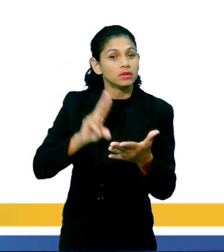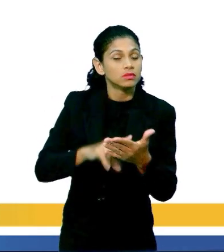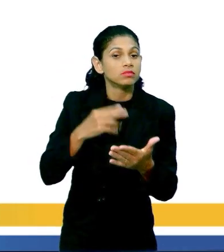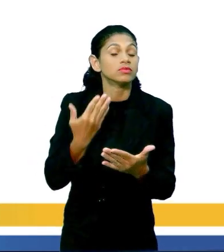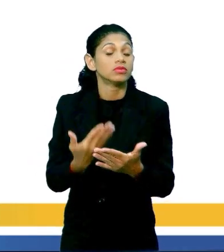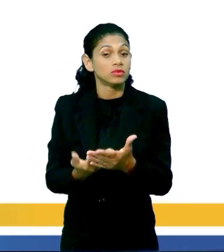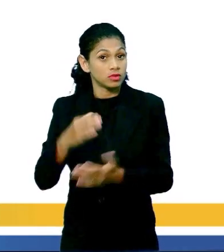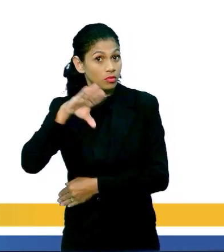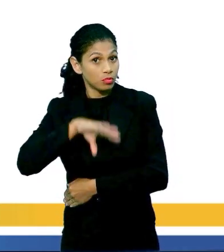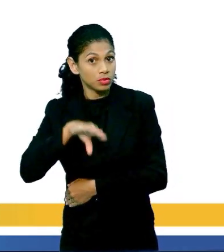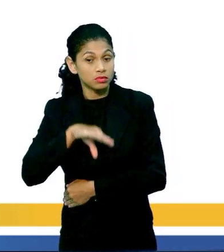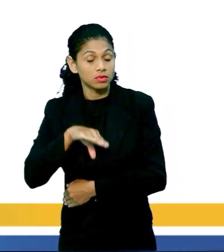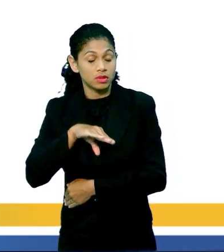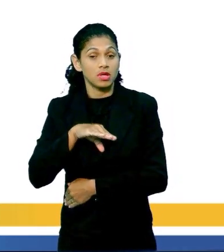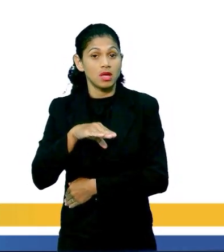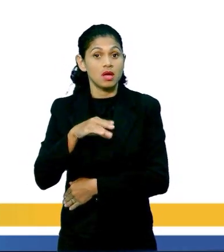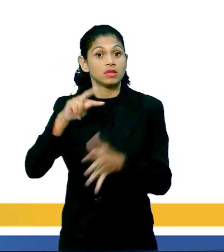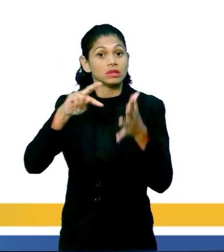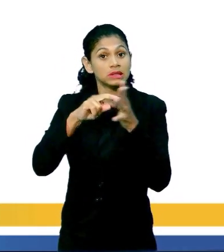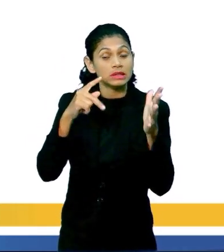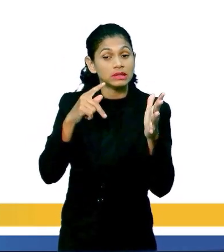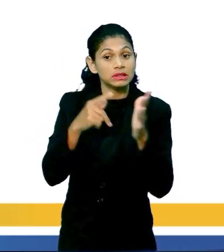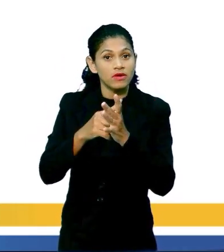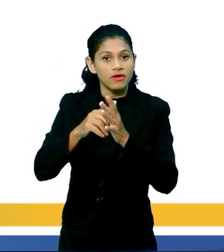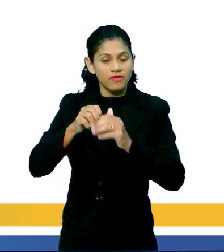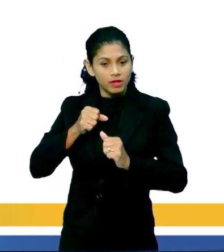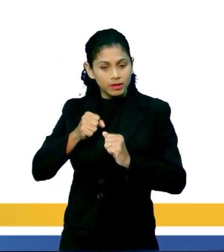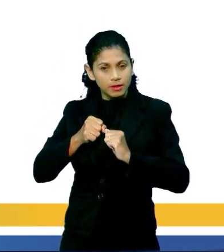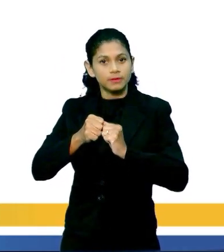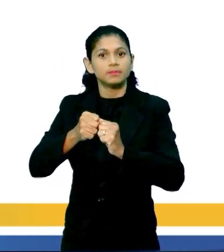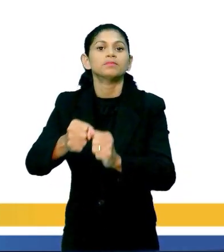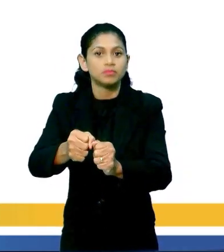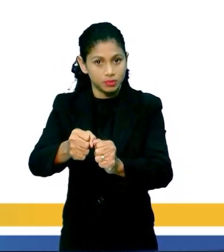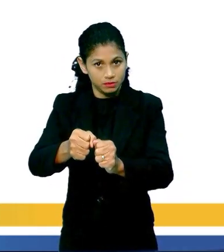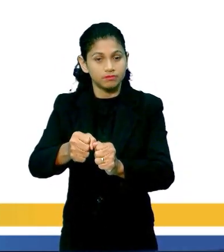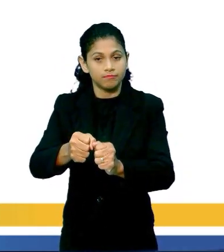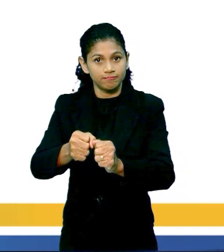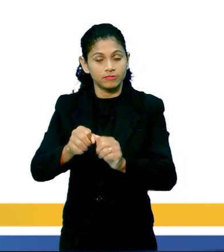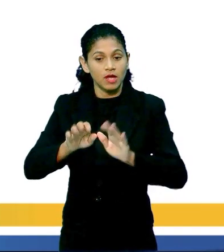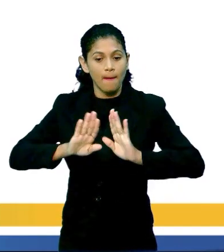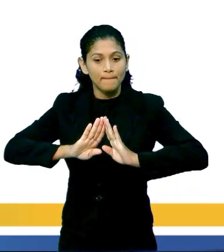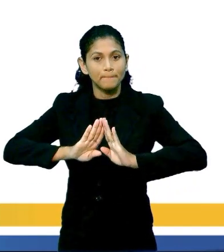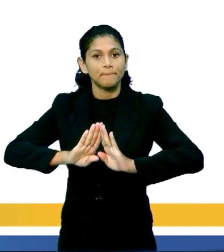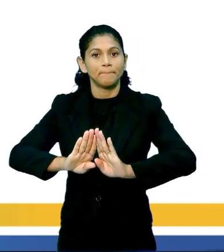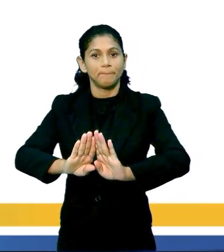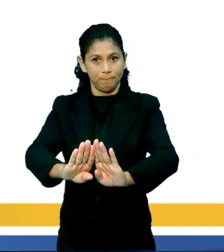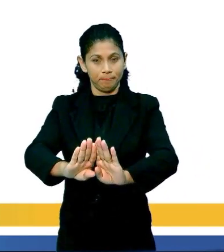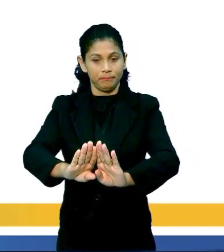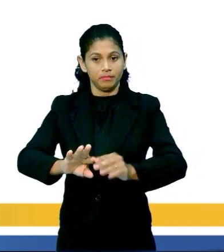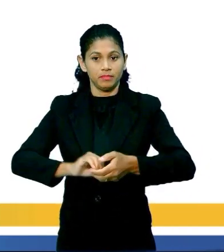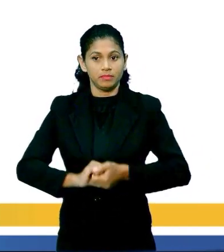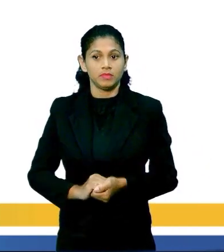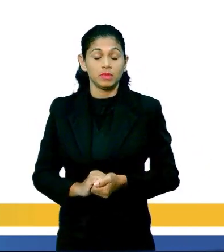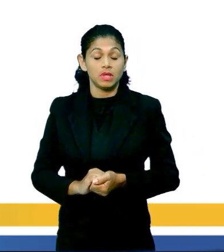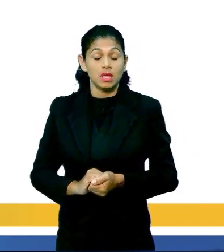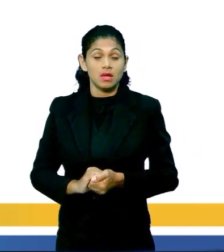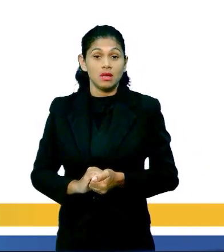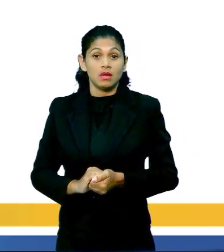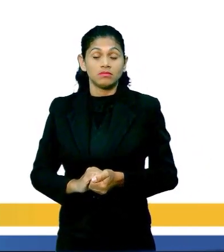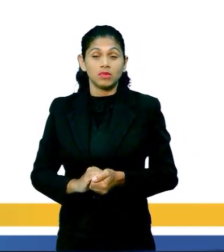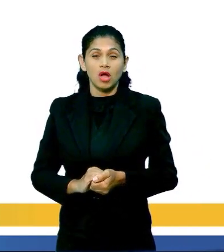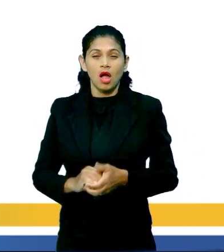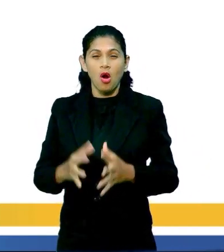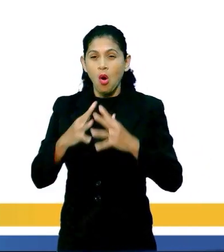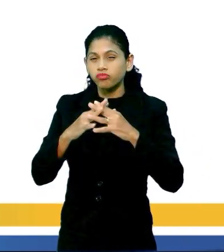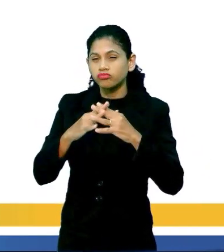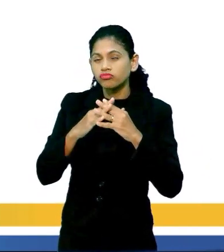empurrar, e ela é considerada um falso cognato porque é facilmente confundida com o verbo puxar. É